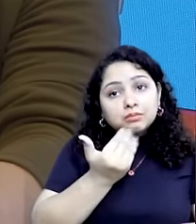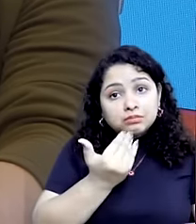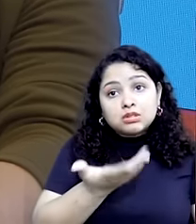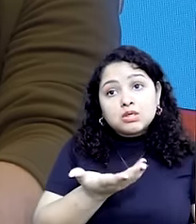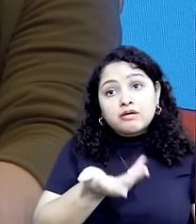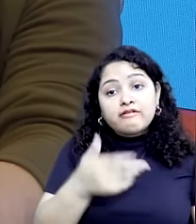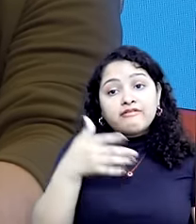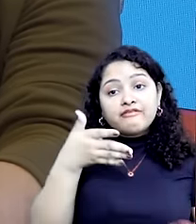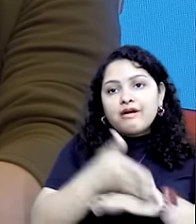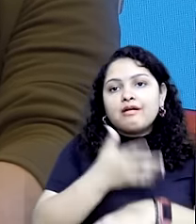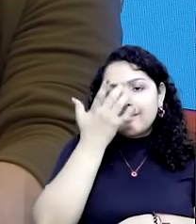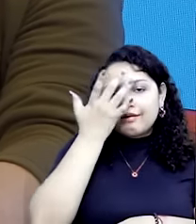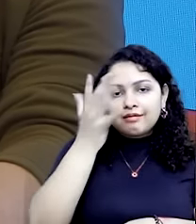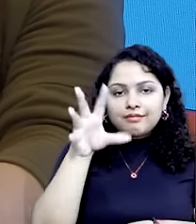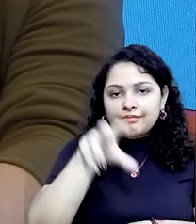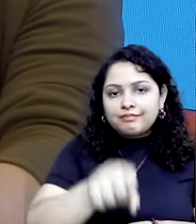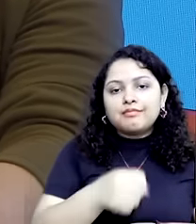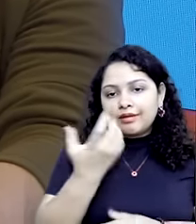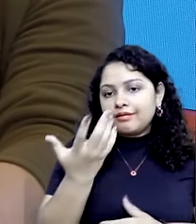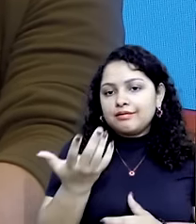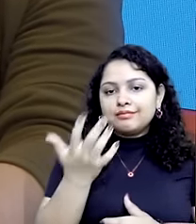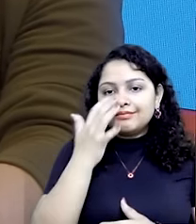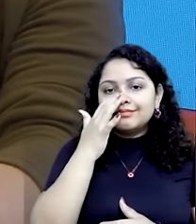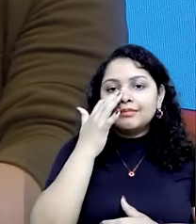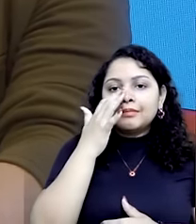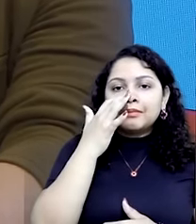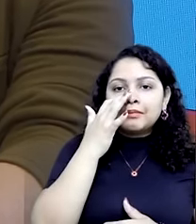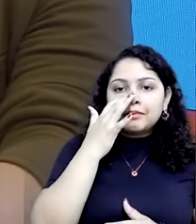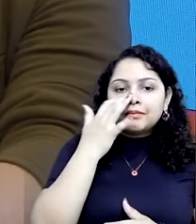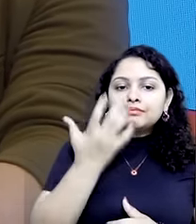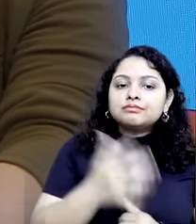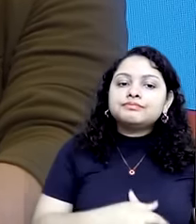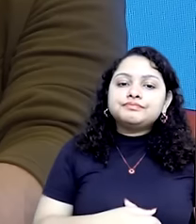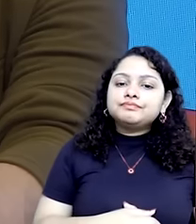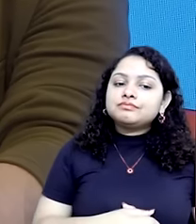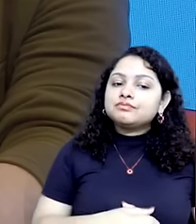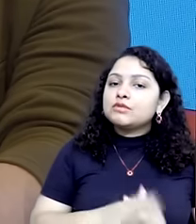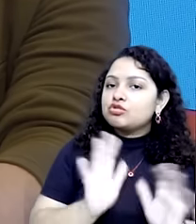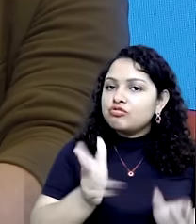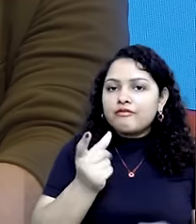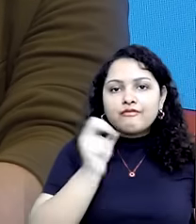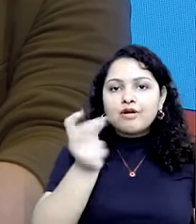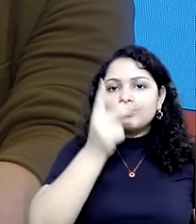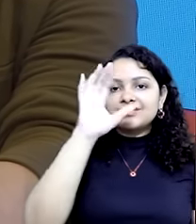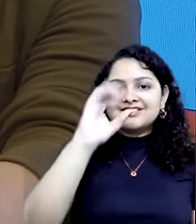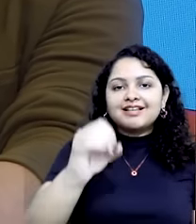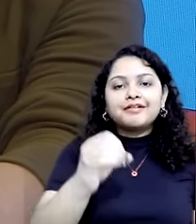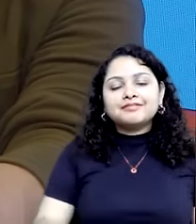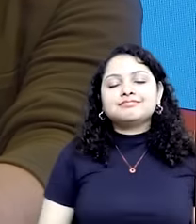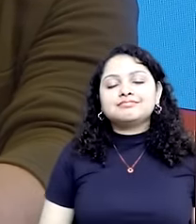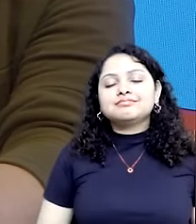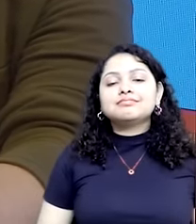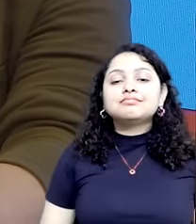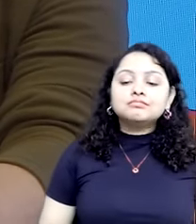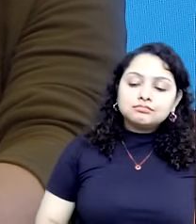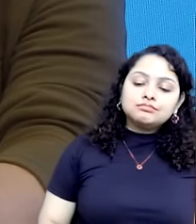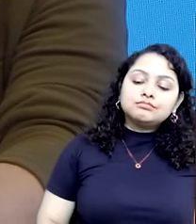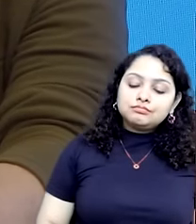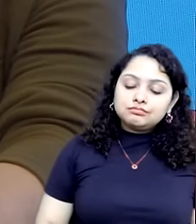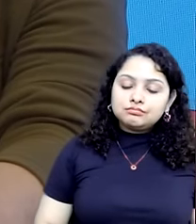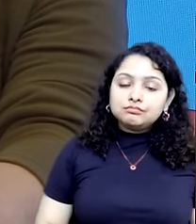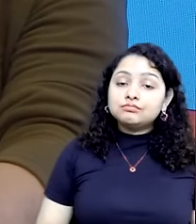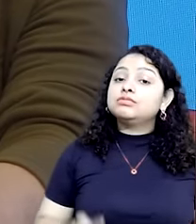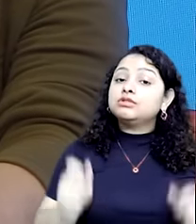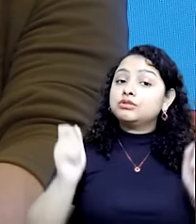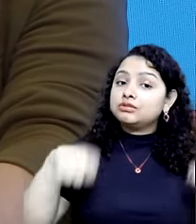que tá muito fácil ali no dia a dia então o que que vai ser seu rebatedor tá ali ó exatamente então Eh dá